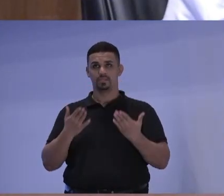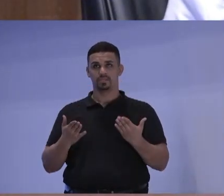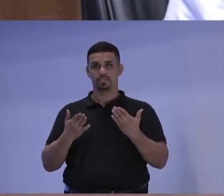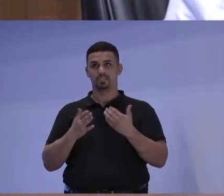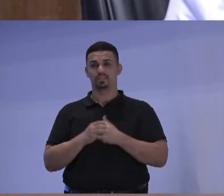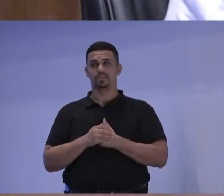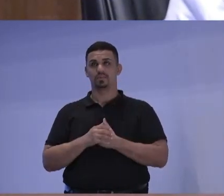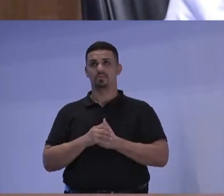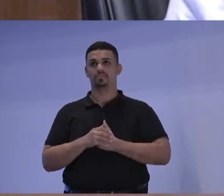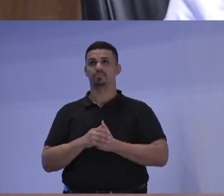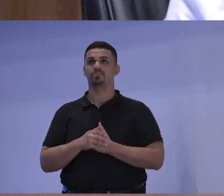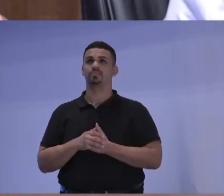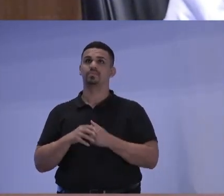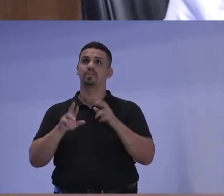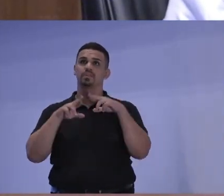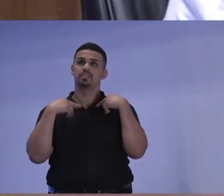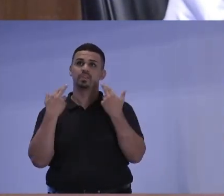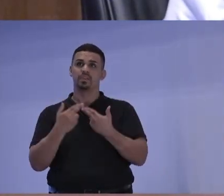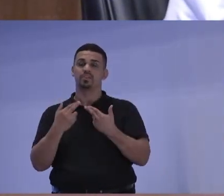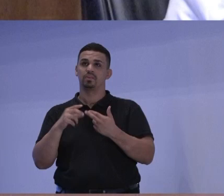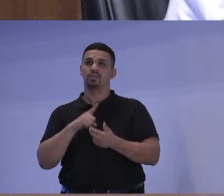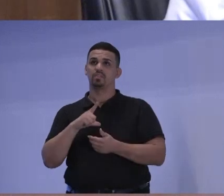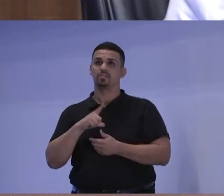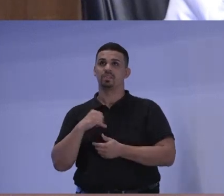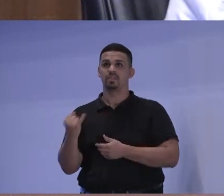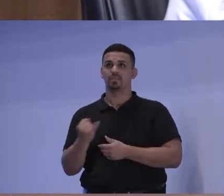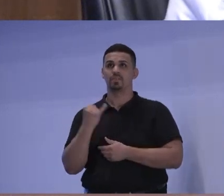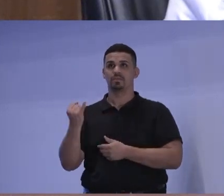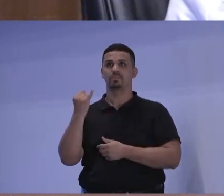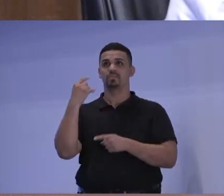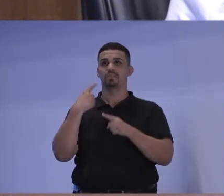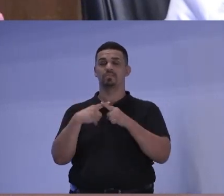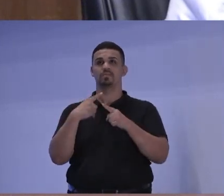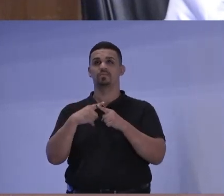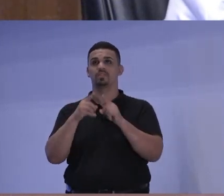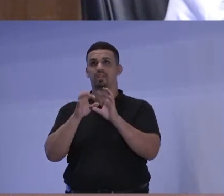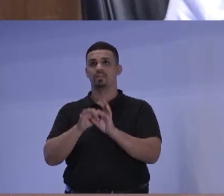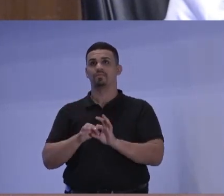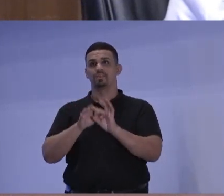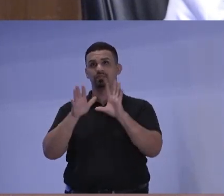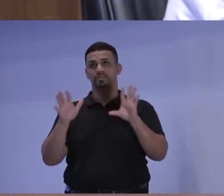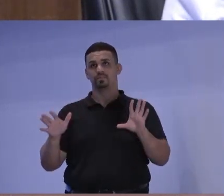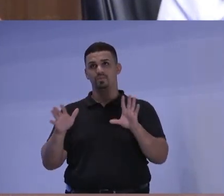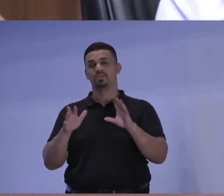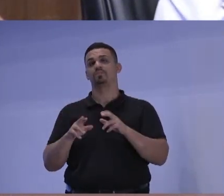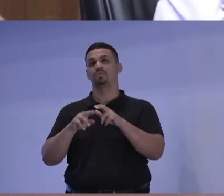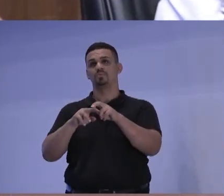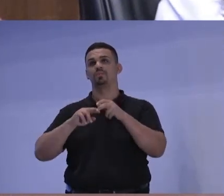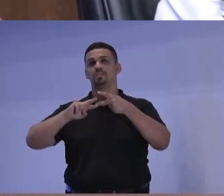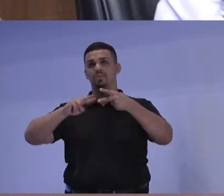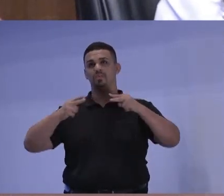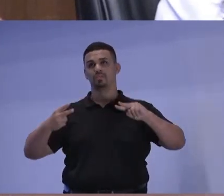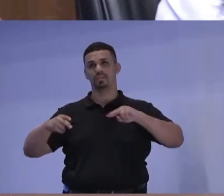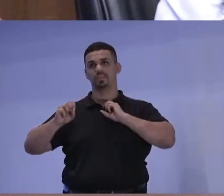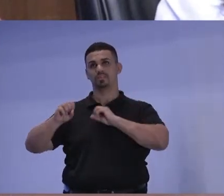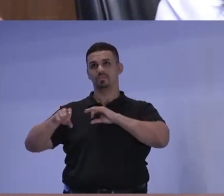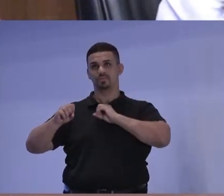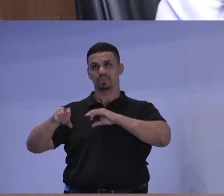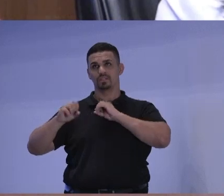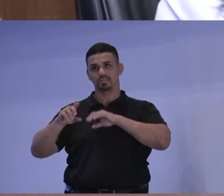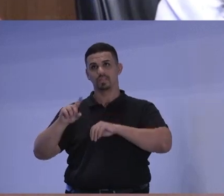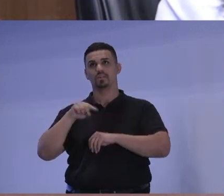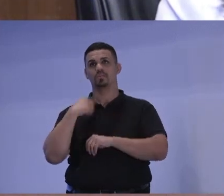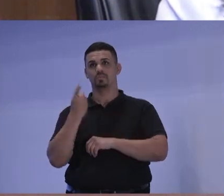que essa audiência tem uma importância, essa reunião, porque ela fica disponível depois, então é um link educativo para a gente poder divulgar sobre o